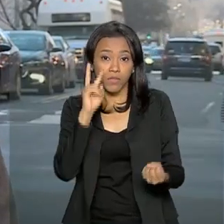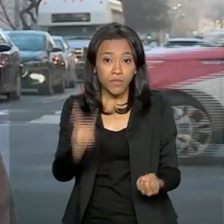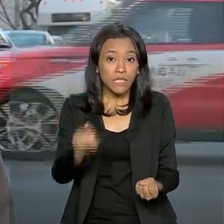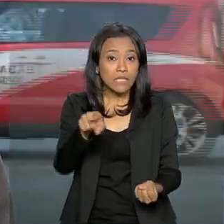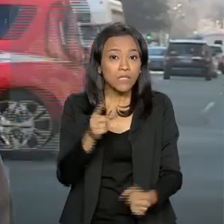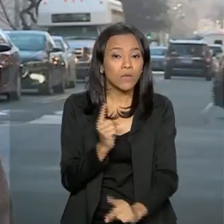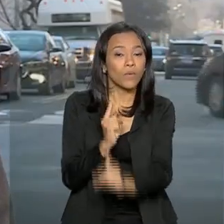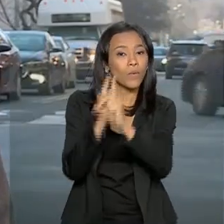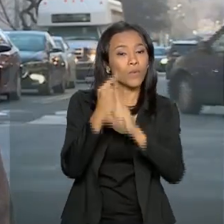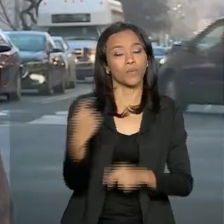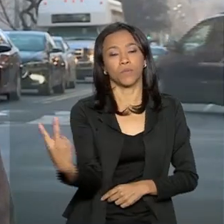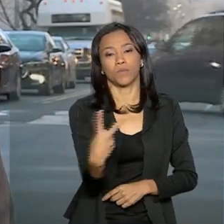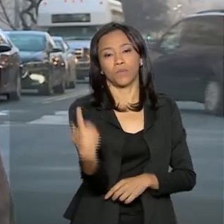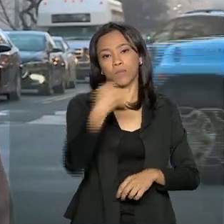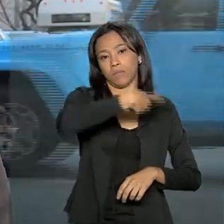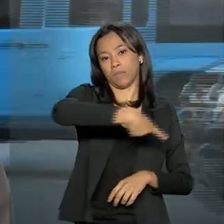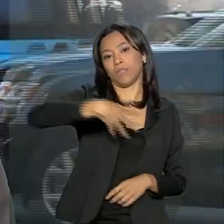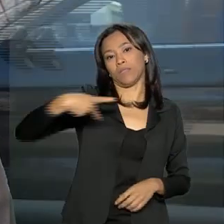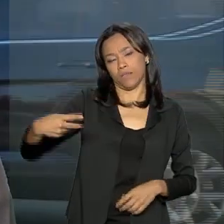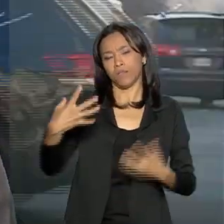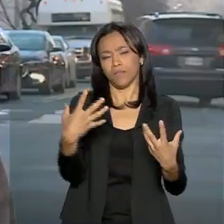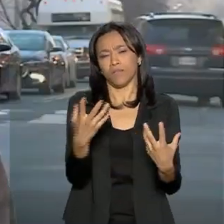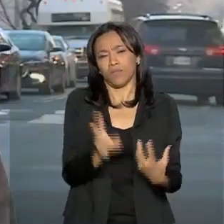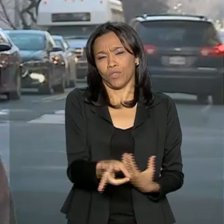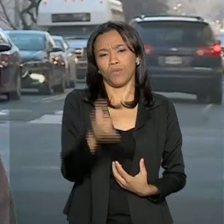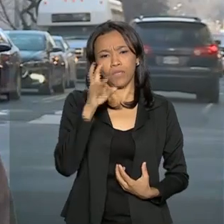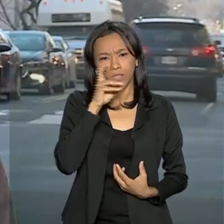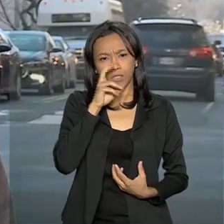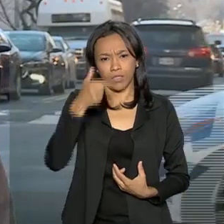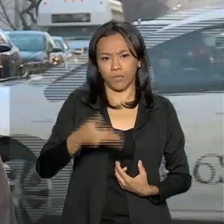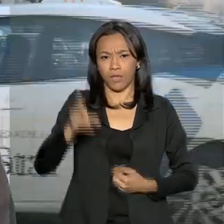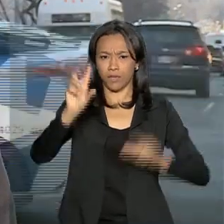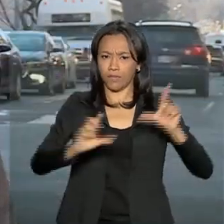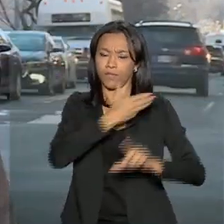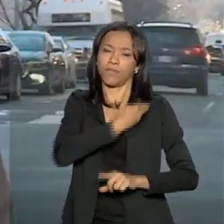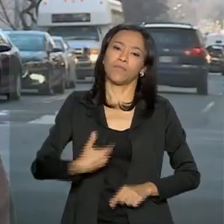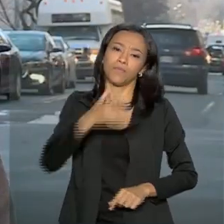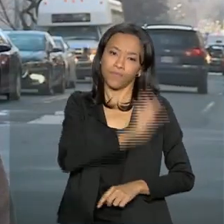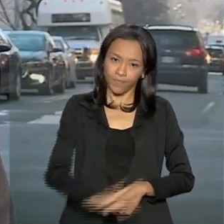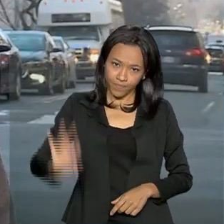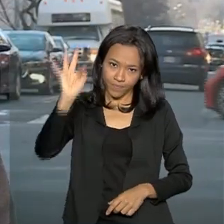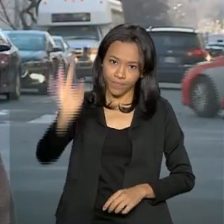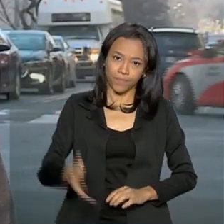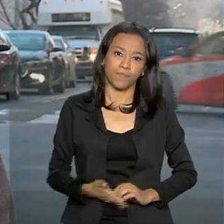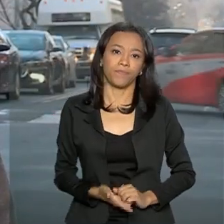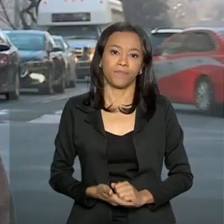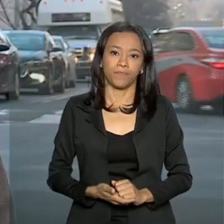diplomático entre os dois presidentes. Fique com a gente na NBR, a TV do Governo Federal.